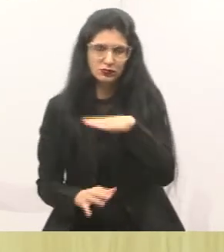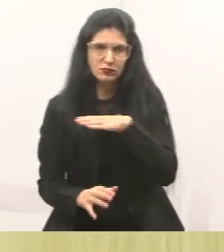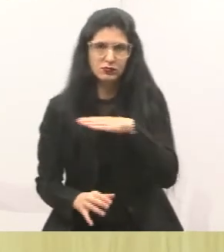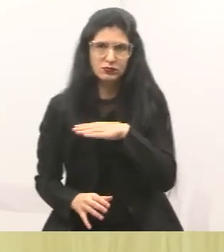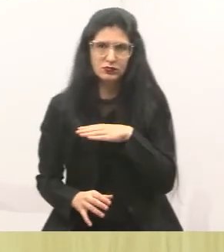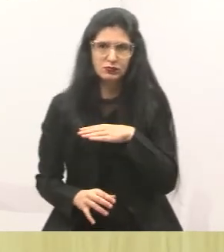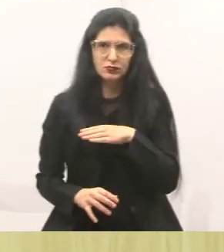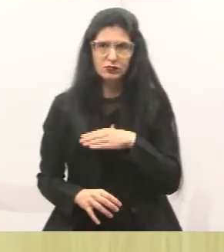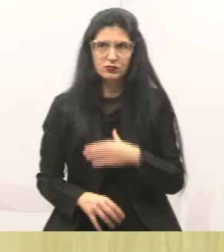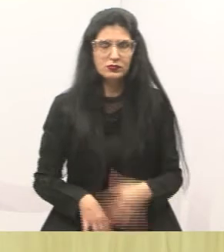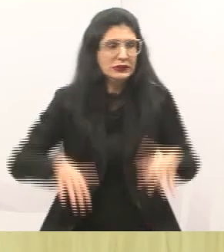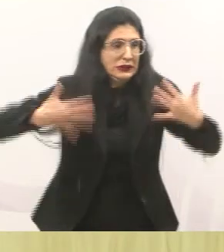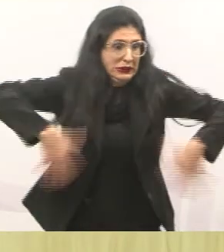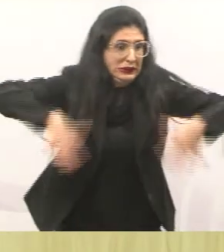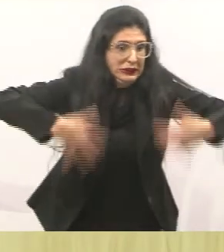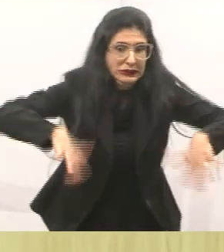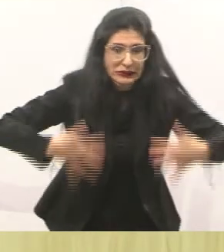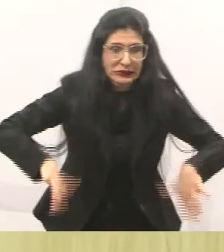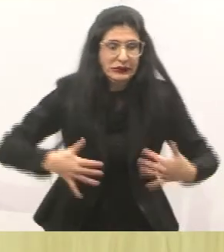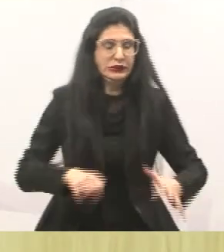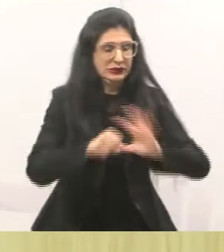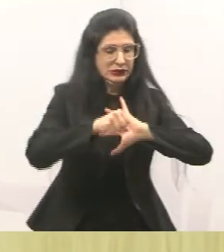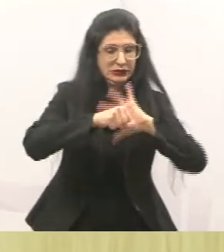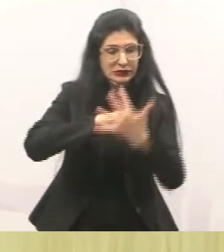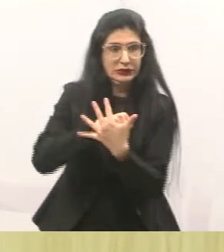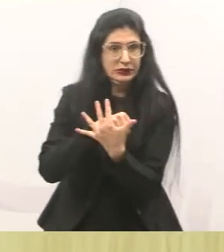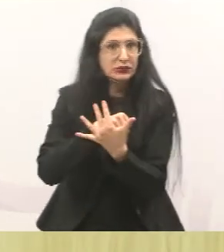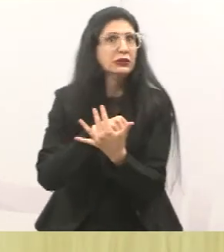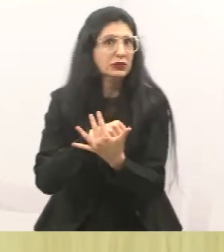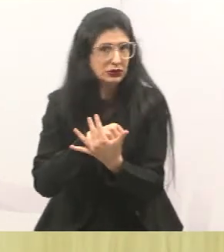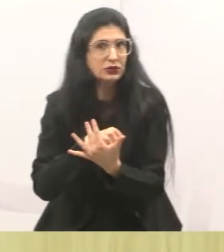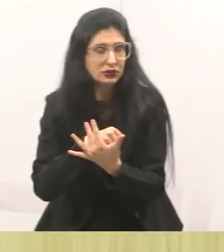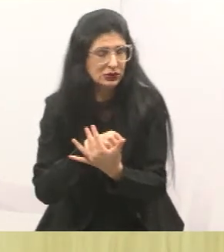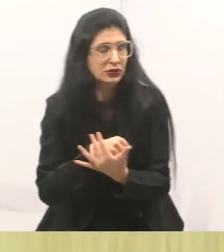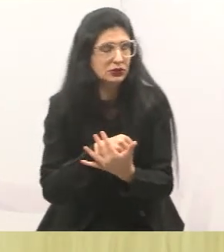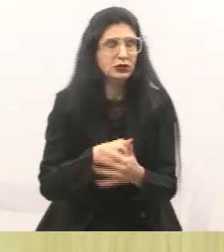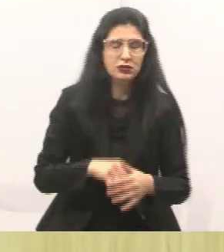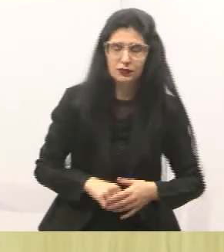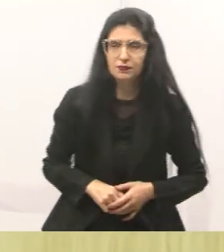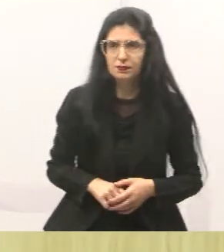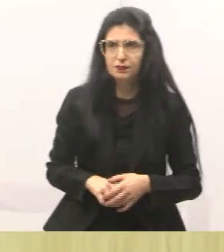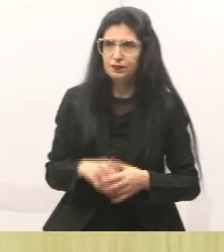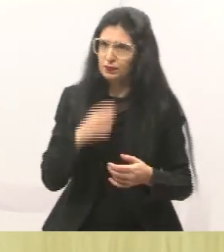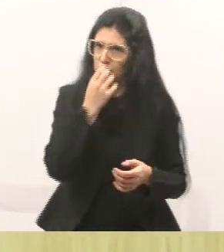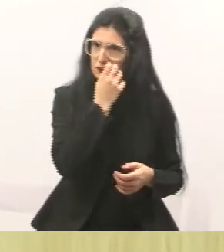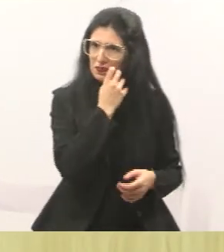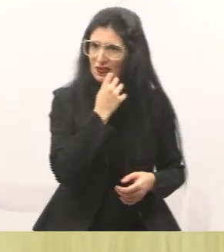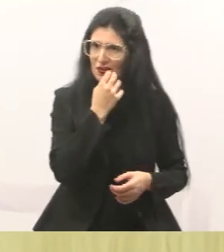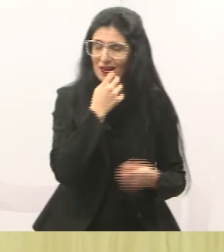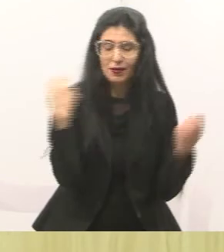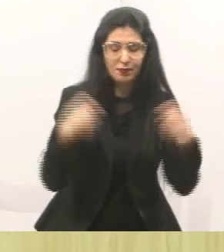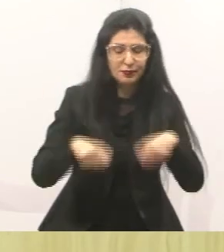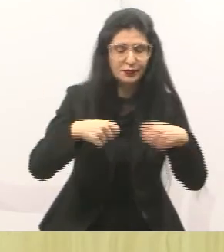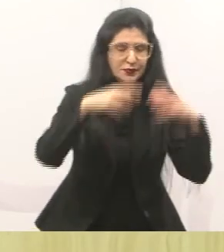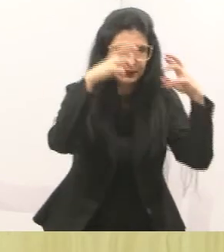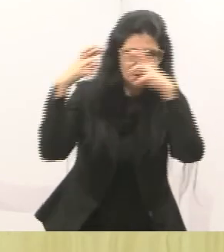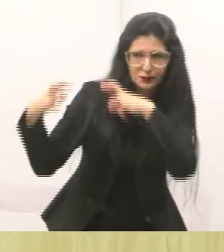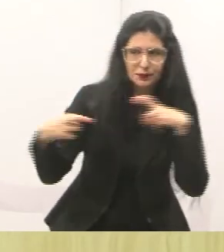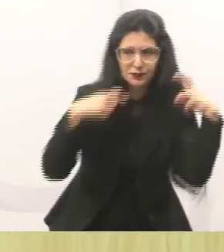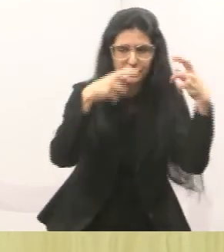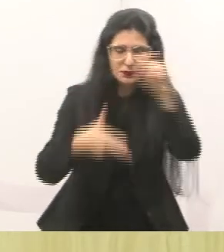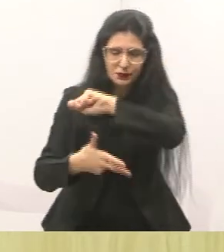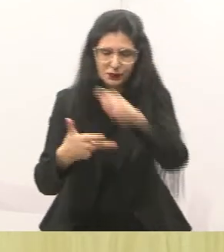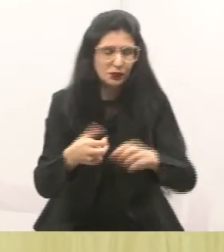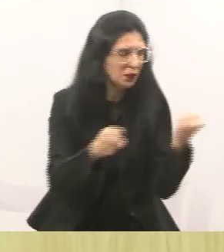calamidade pública devido à pandemia da Covid-19, considerando a prerrogativa do Poder Legislativo de fiscalizar atos, ações,